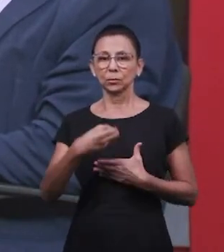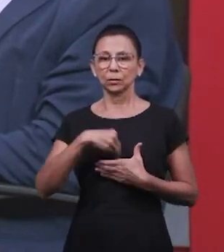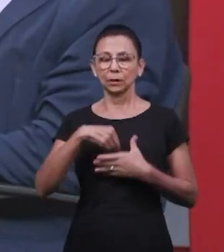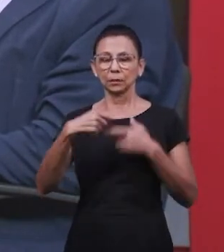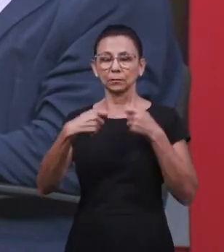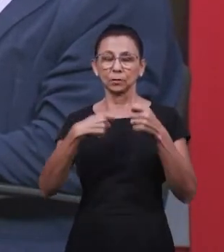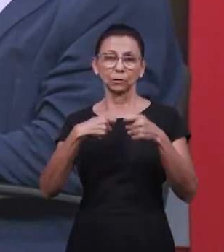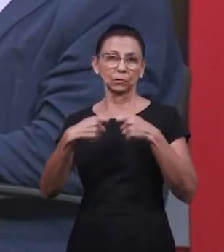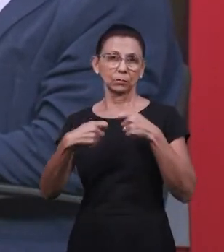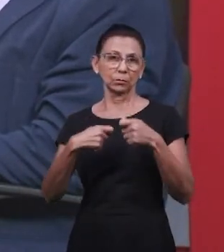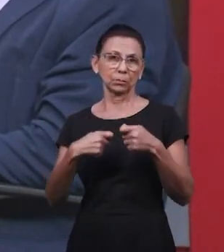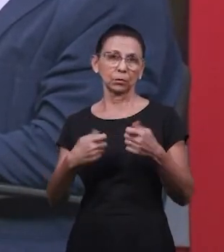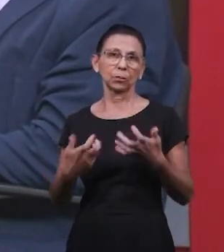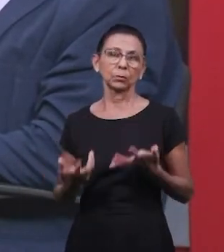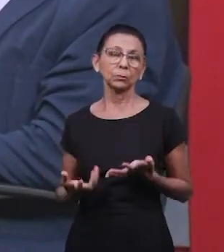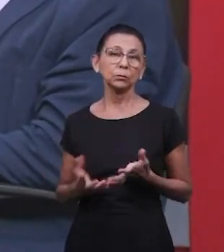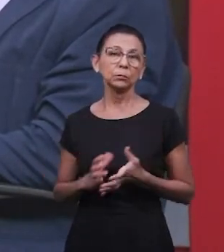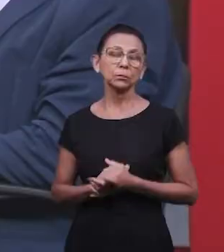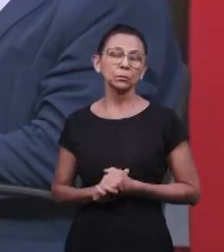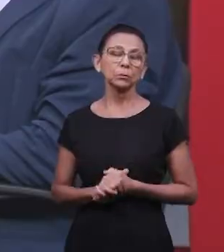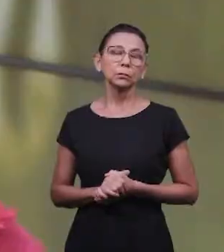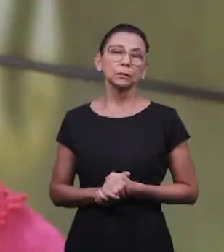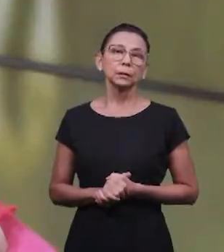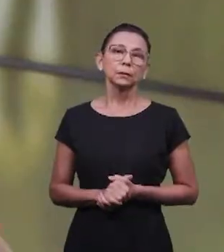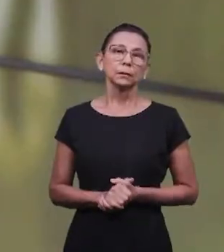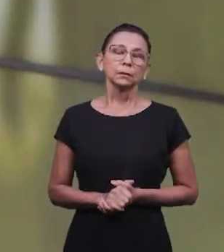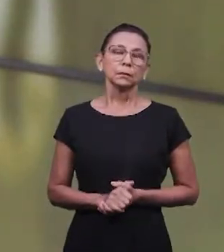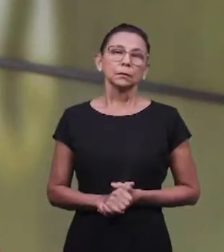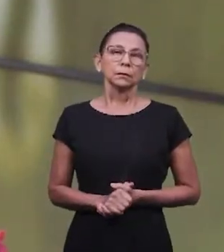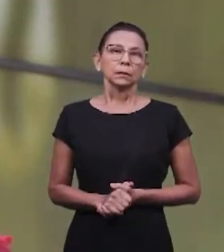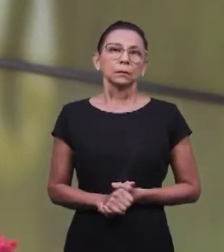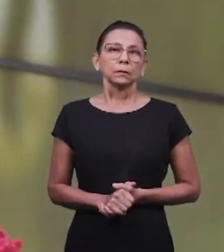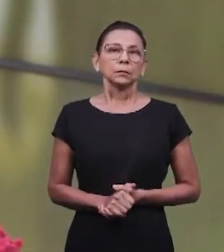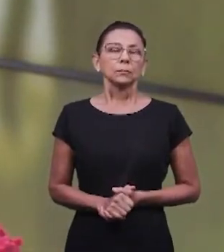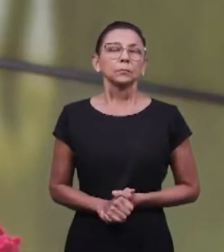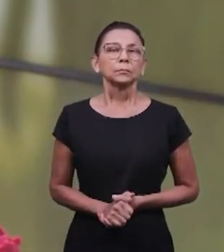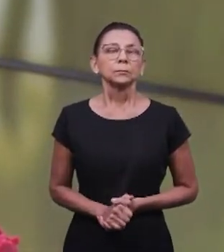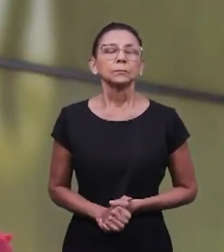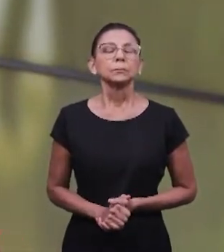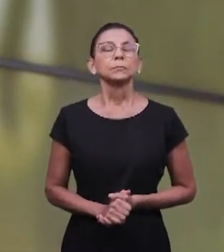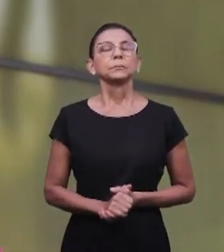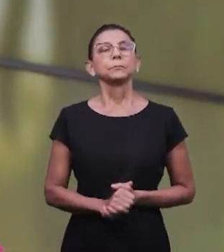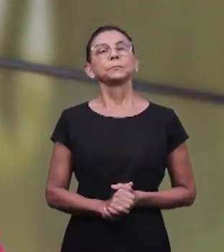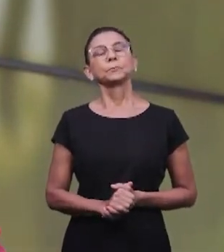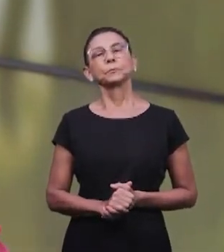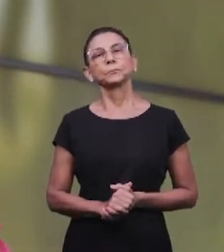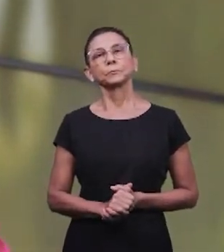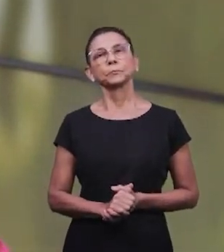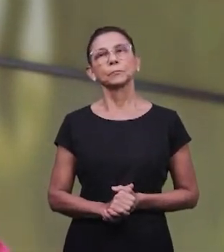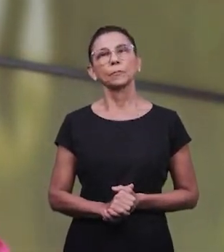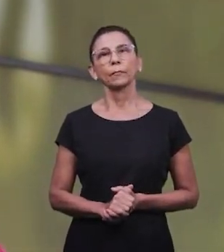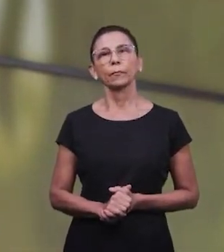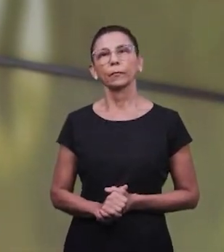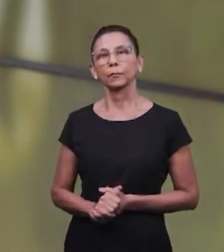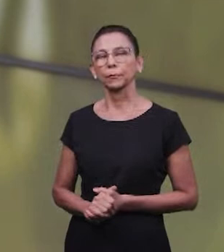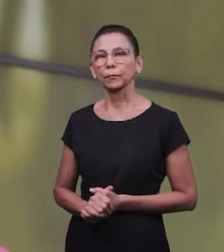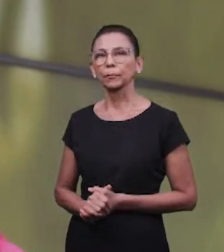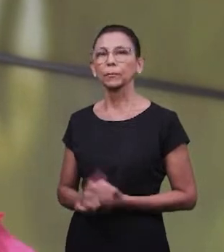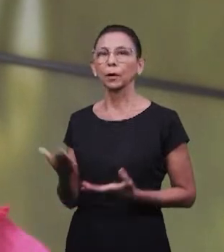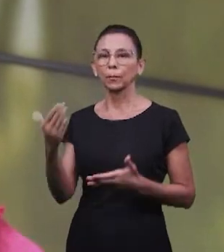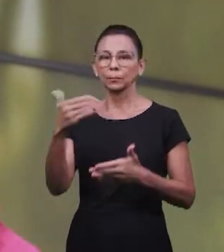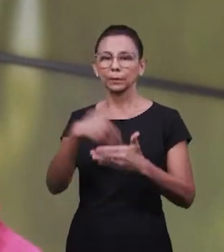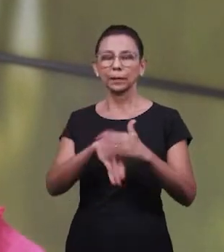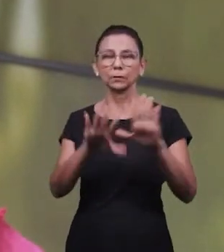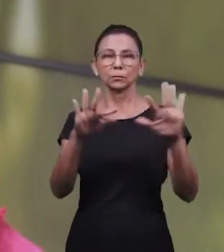vivia nele e os irmãos deviam imitar não a ele, mas a Cristo que vivia nele. Então, dentro do nosso lar, nós temos sido